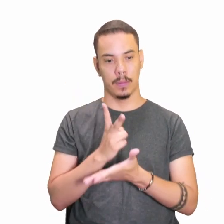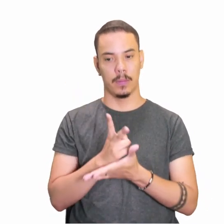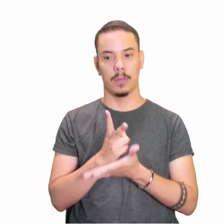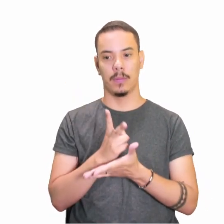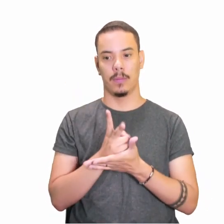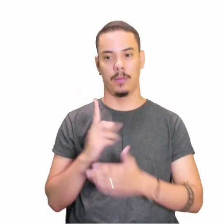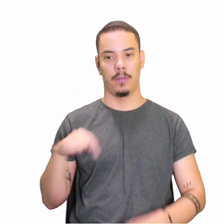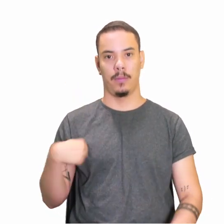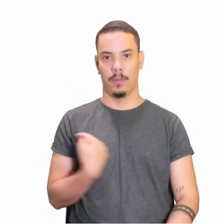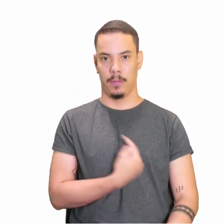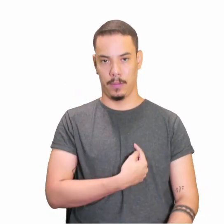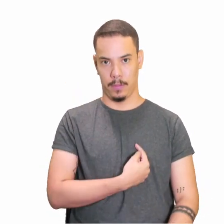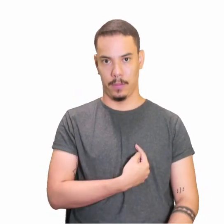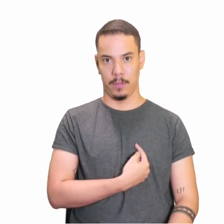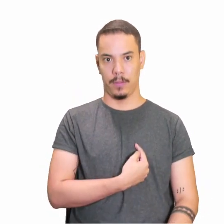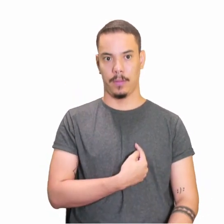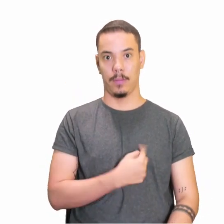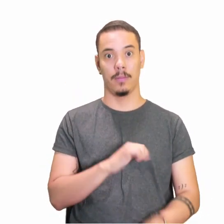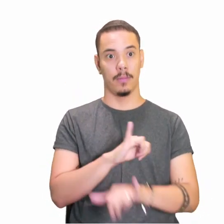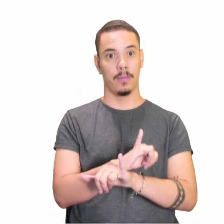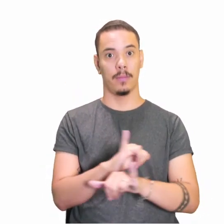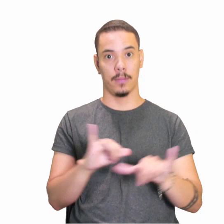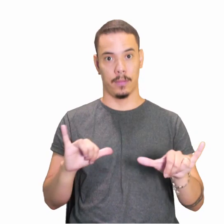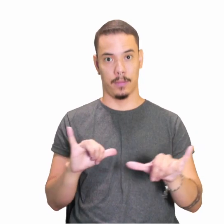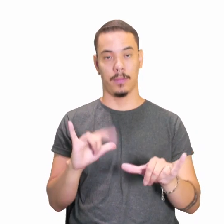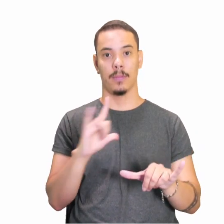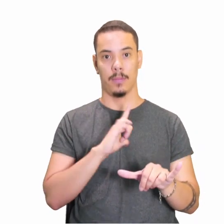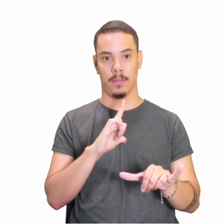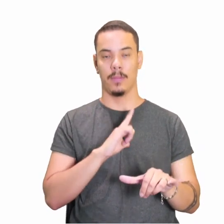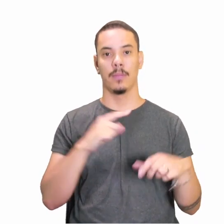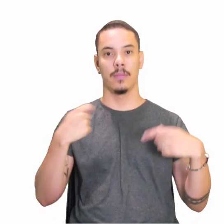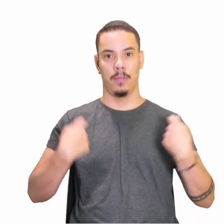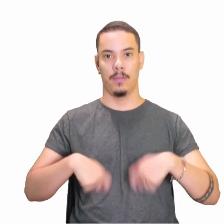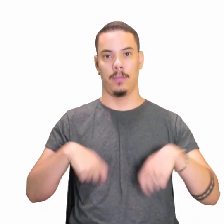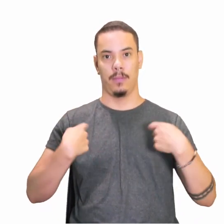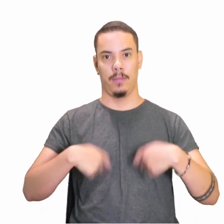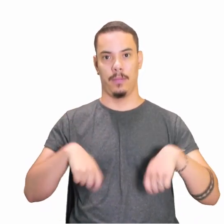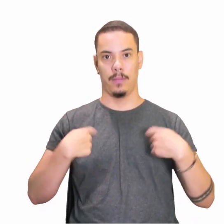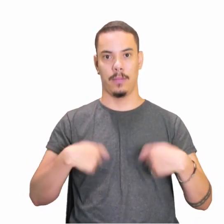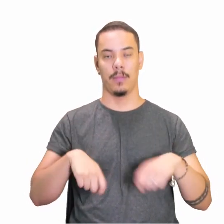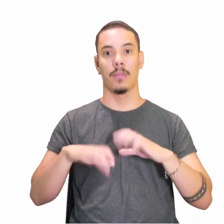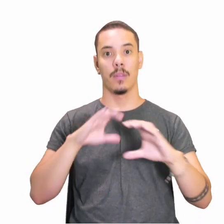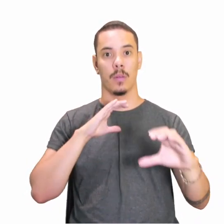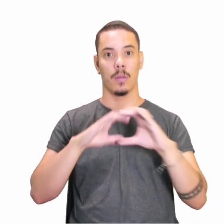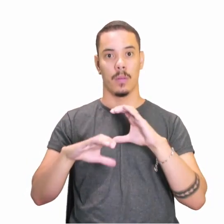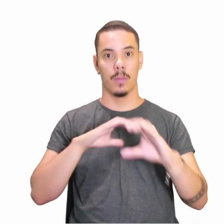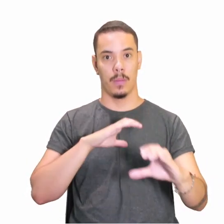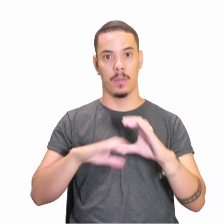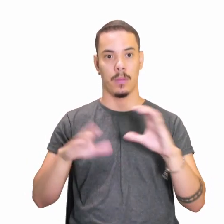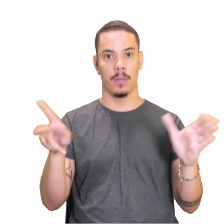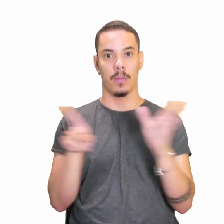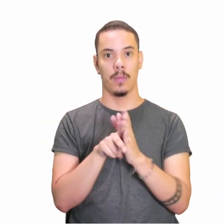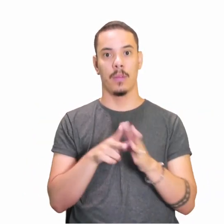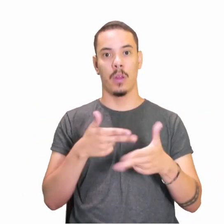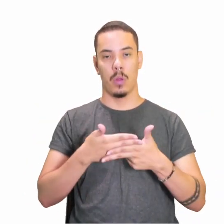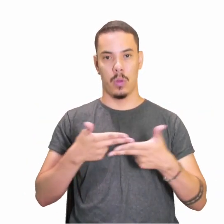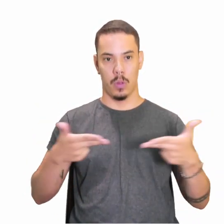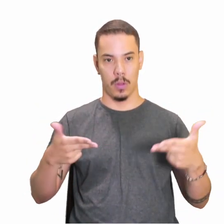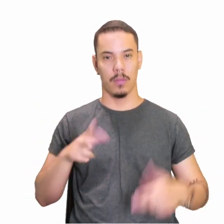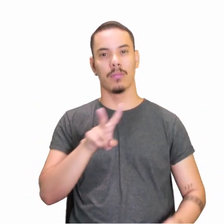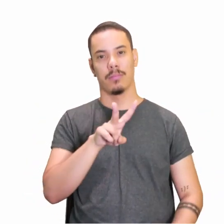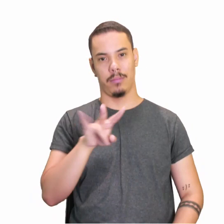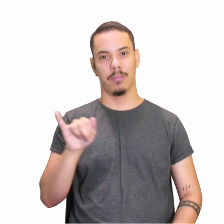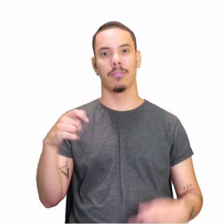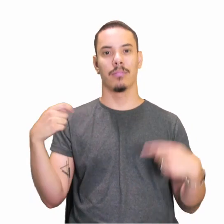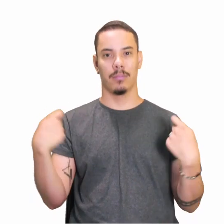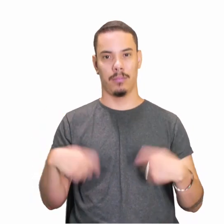que nós, o emissor, tem necessidade de comunicar algo, ele vai